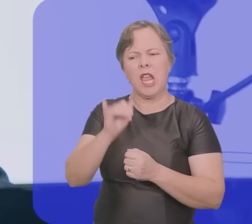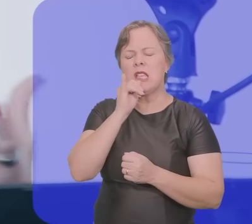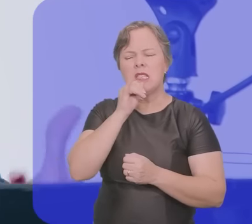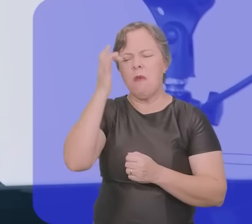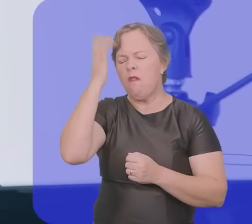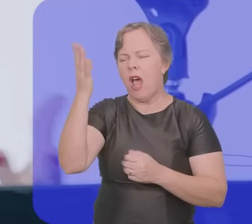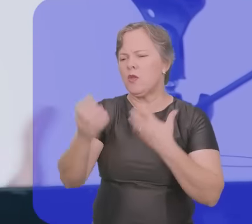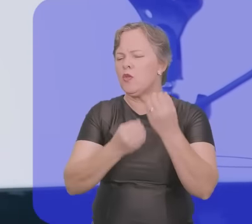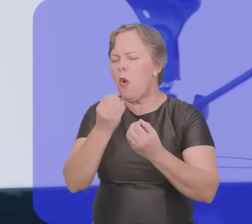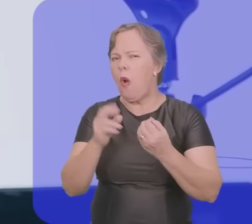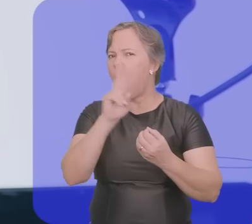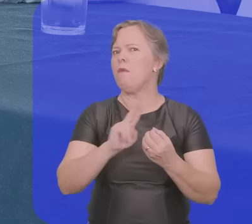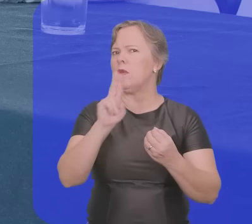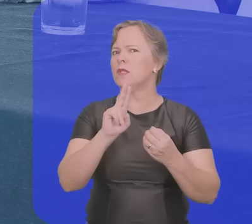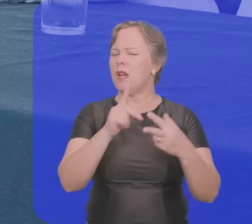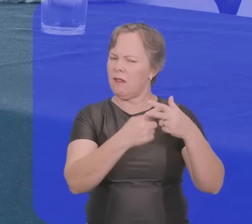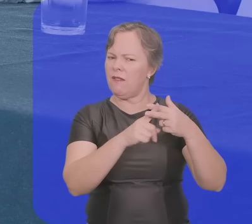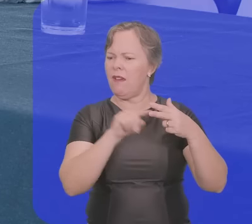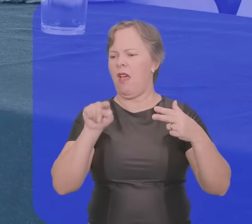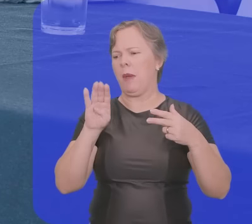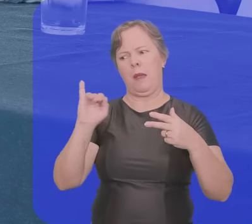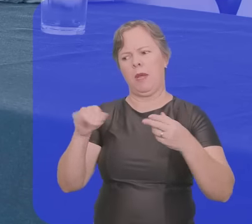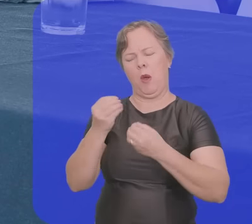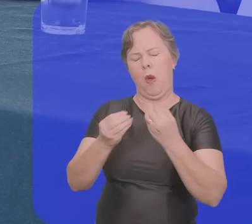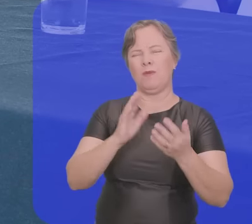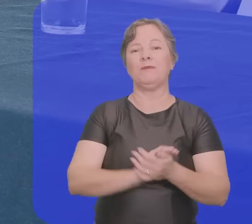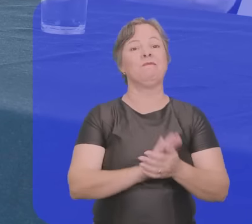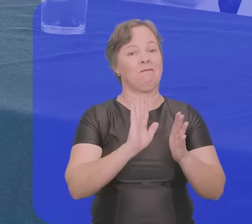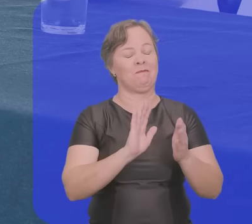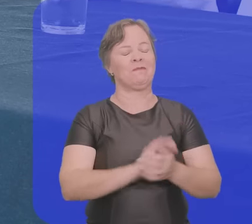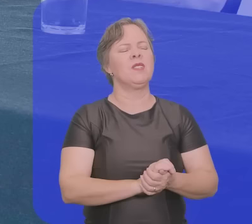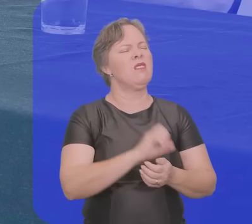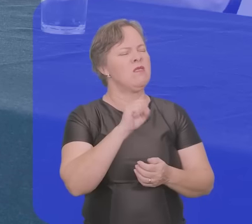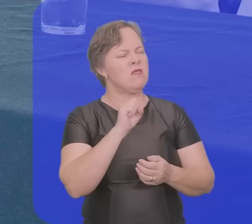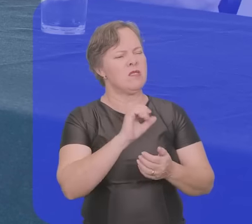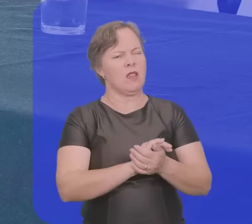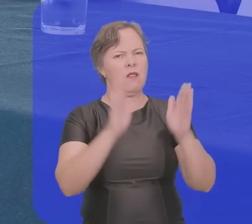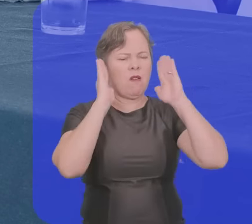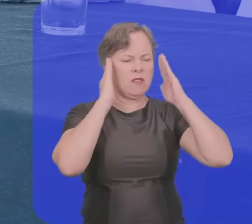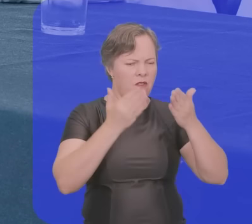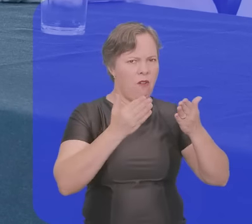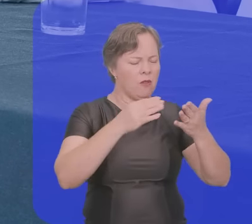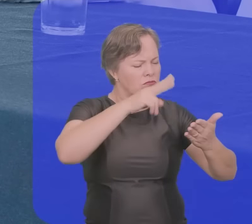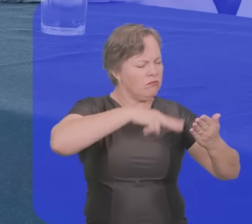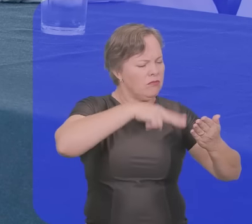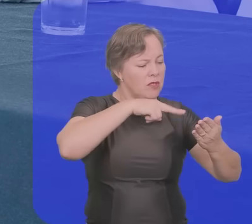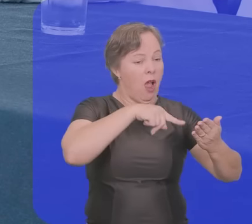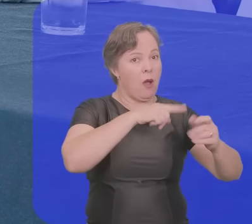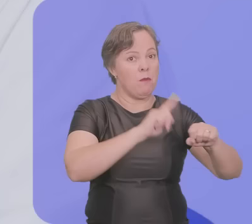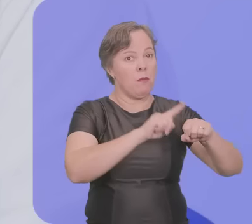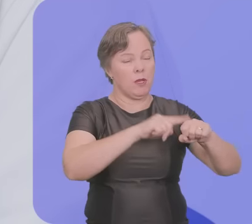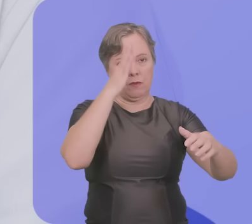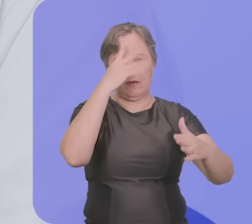gente de como a gente utiliza essa ferramenta? Certo. Com essa ênfase na análise de dados para a tomada de